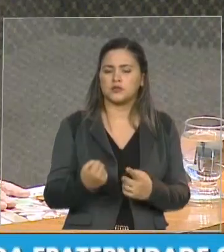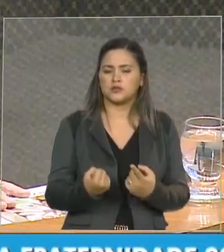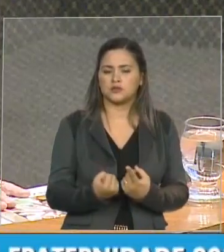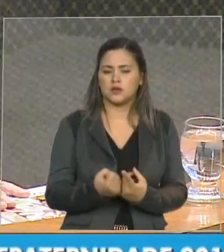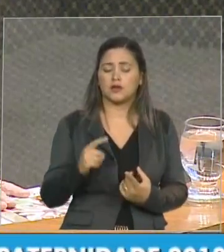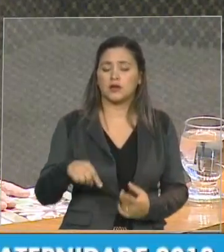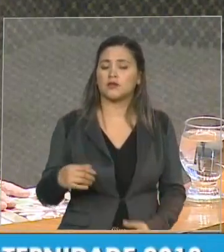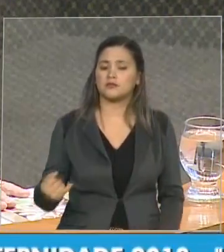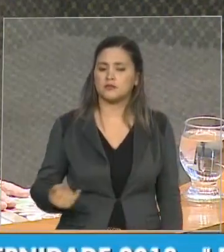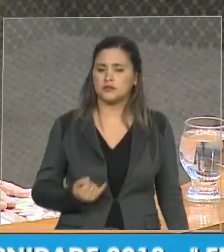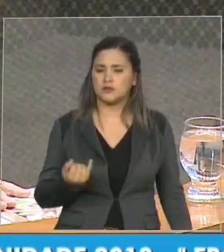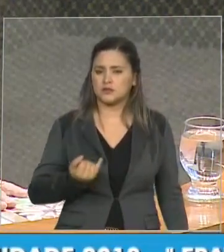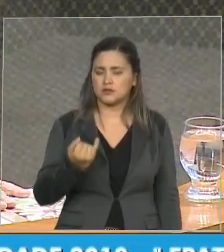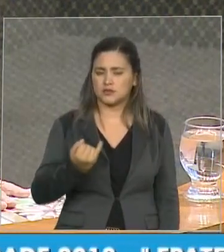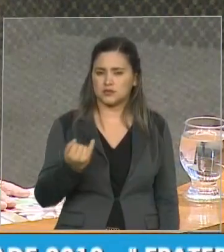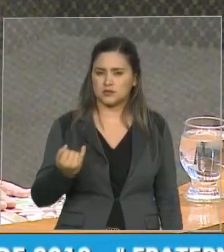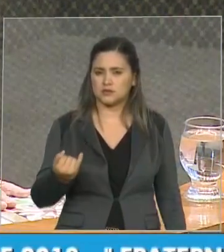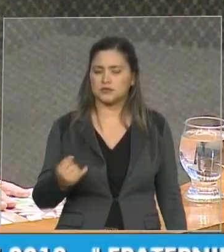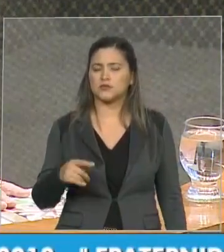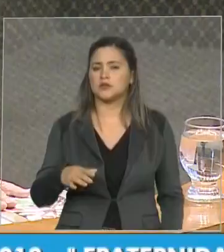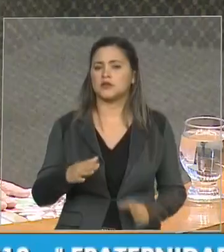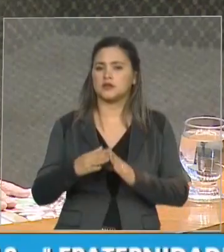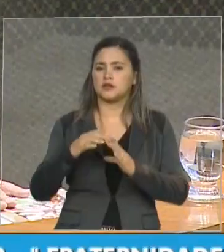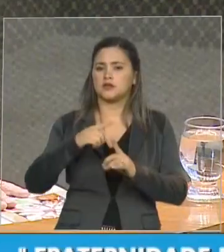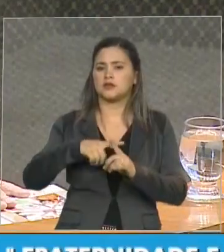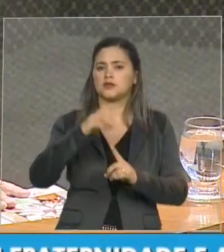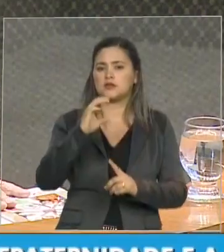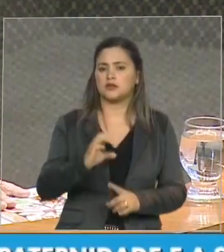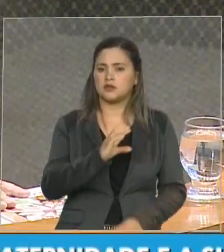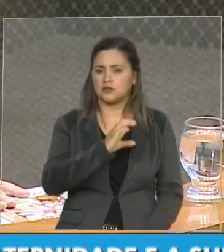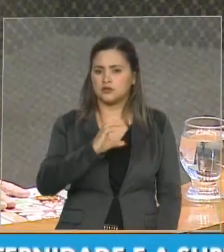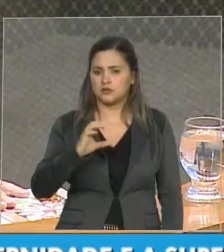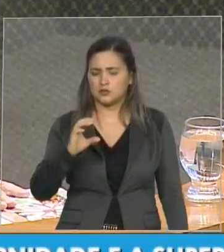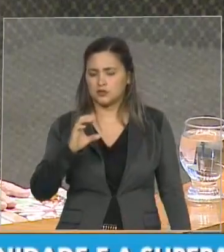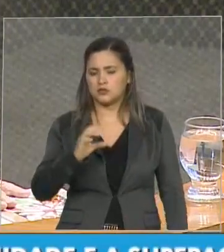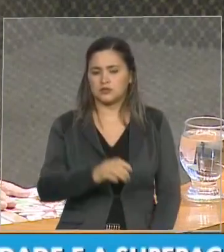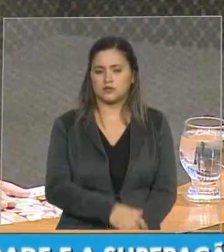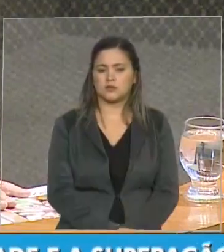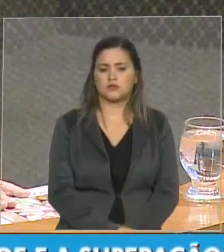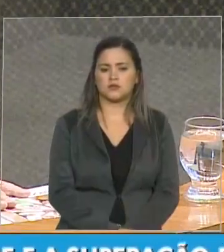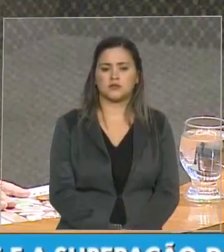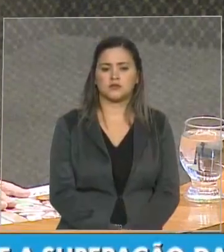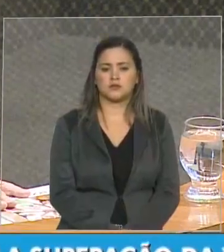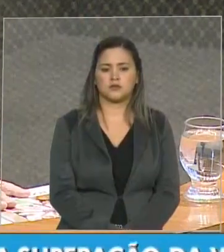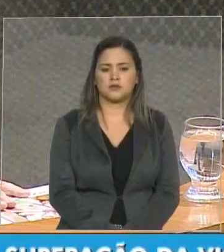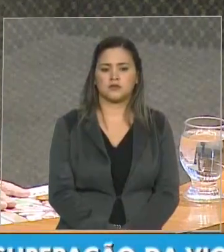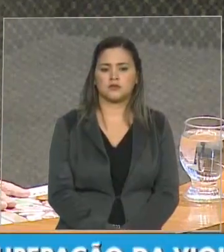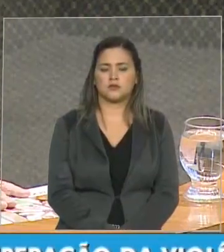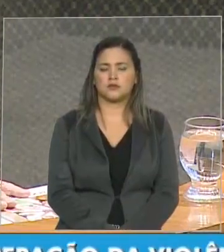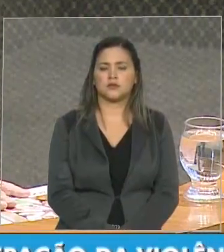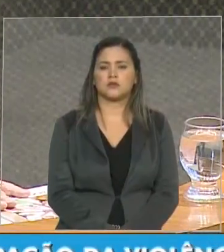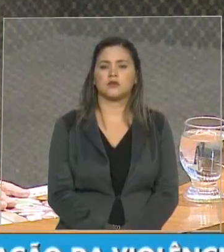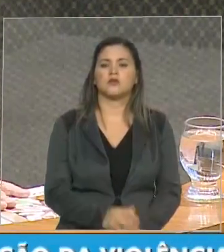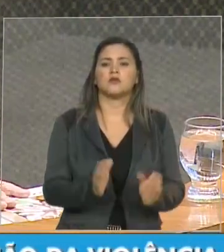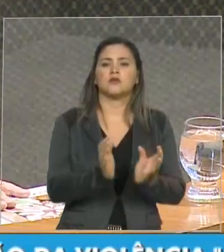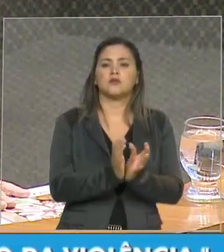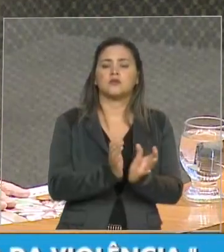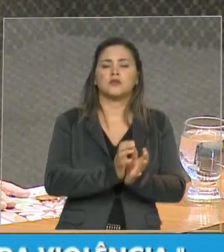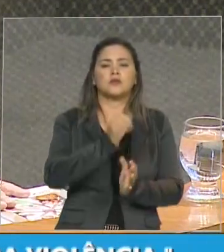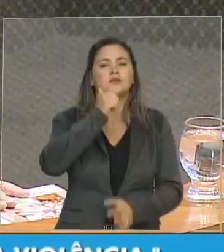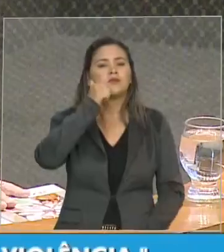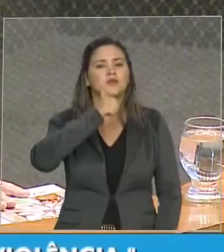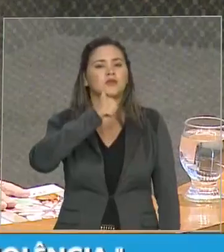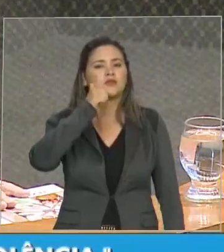importância dentro da nossa igreja, para dentro, mas também para fora. A pastoral da mulher